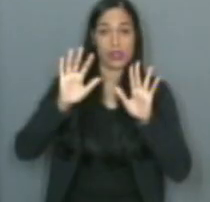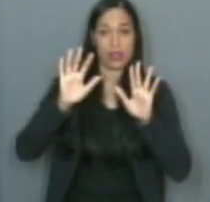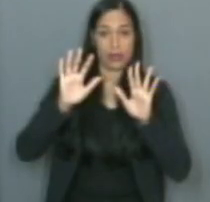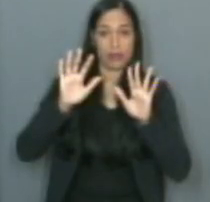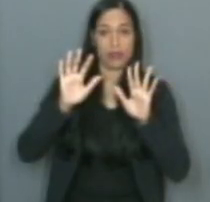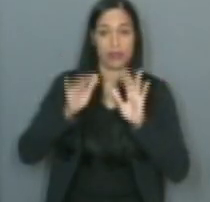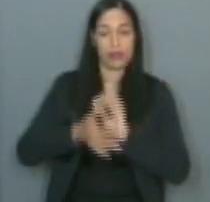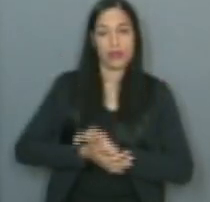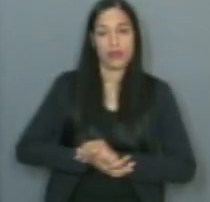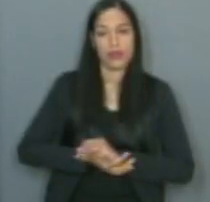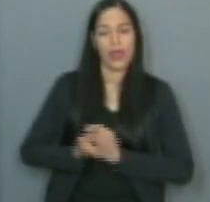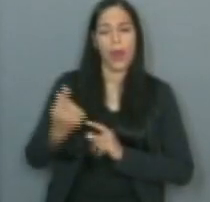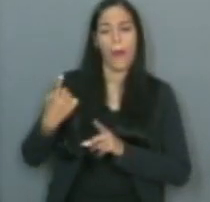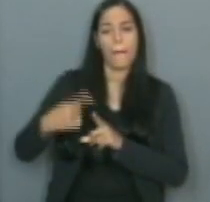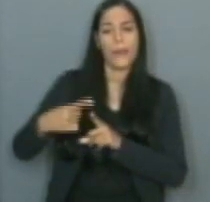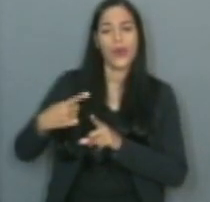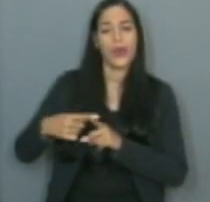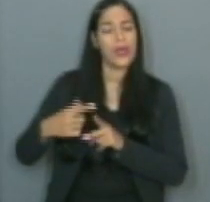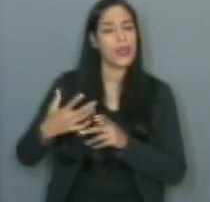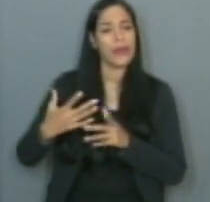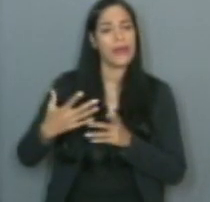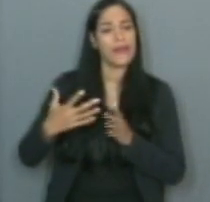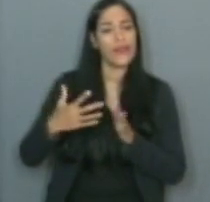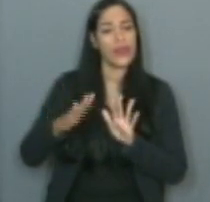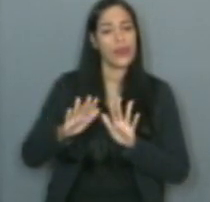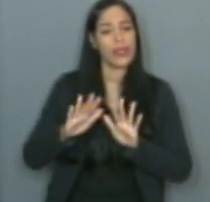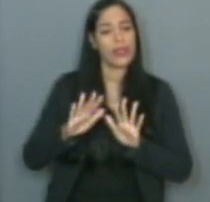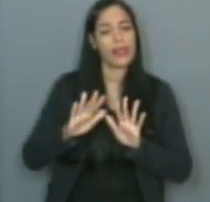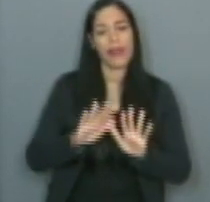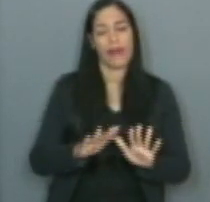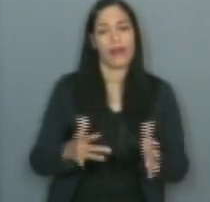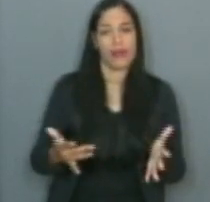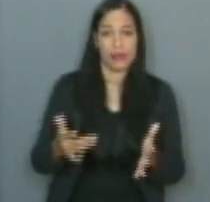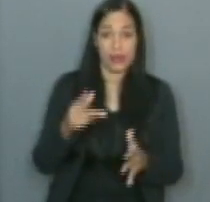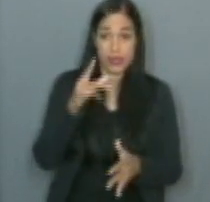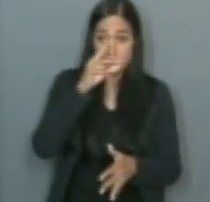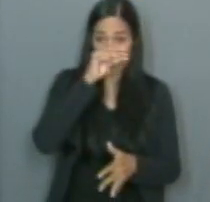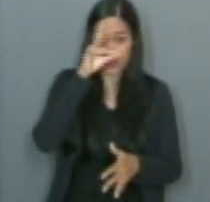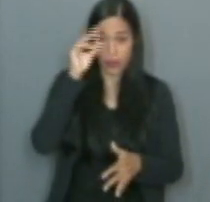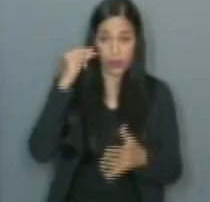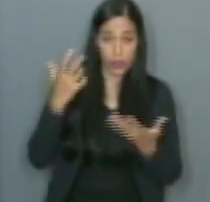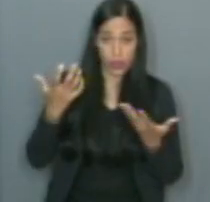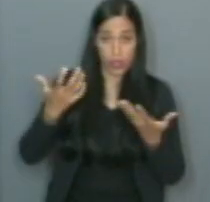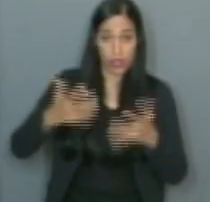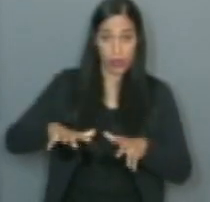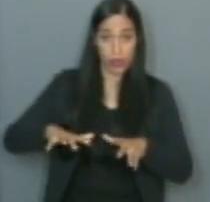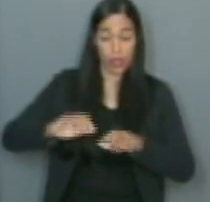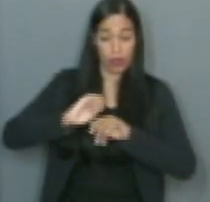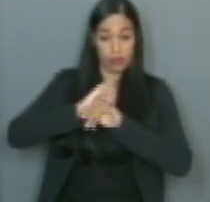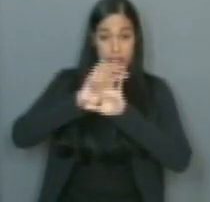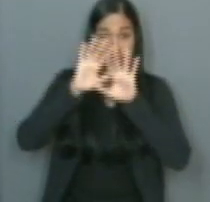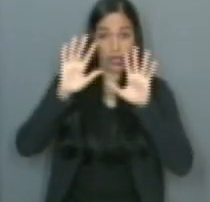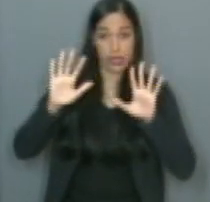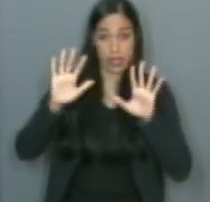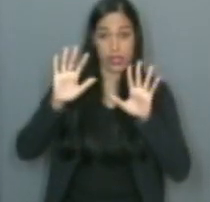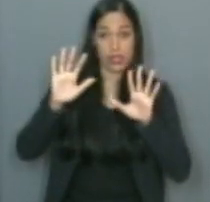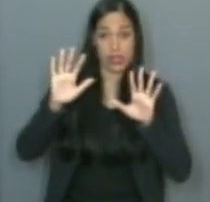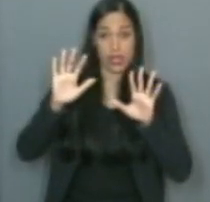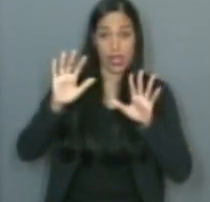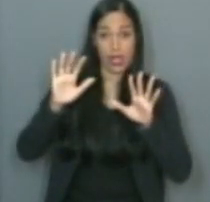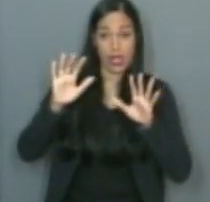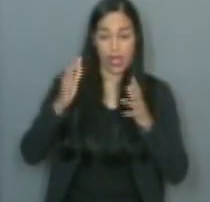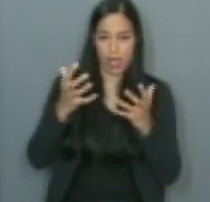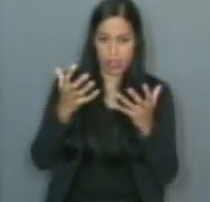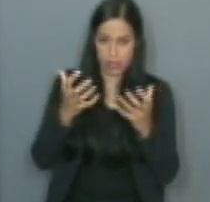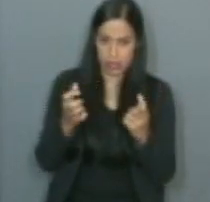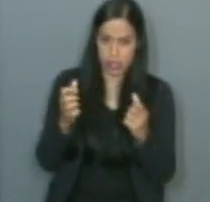finalizar, por que foram negadas? A prefeitura, então, não quer transparência? E com o aval das comissões dessa